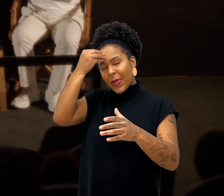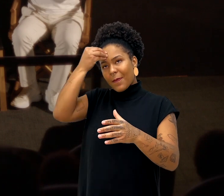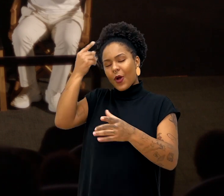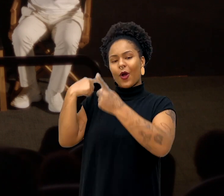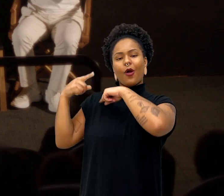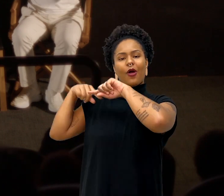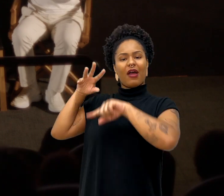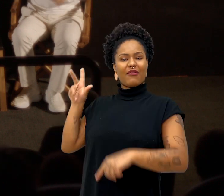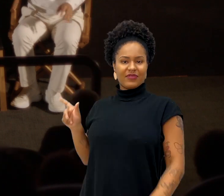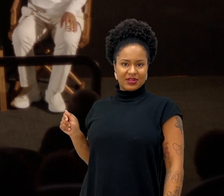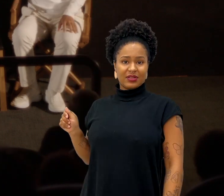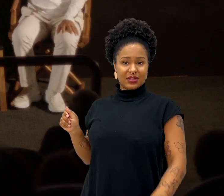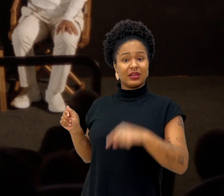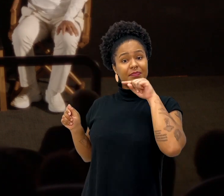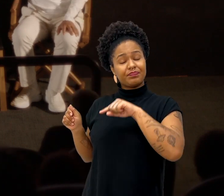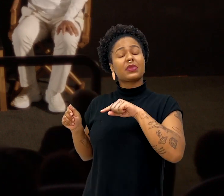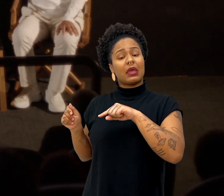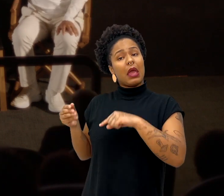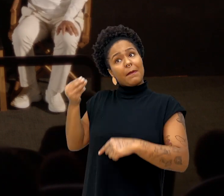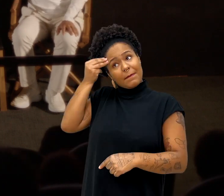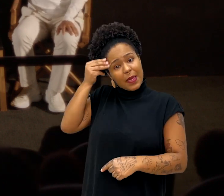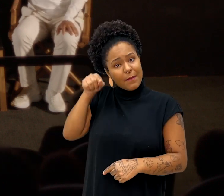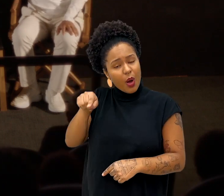foi construir uma memória africana.